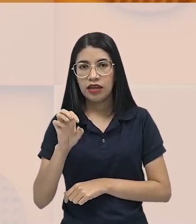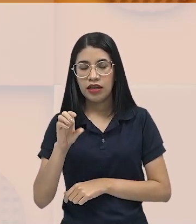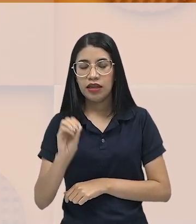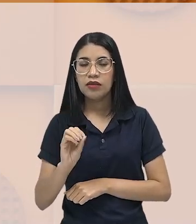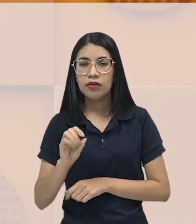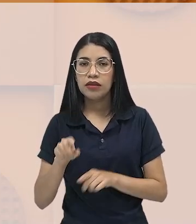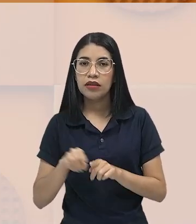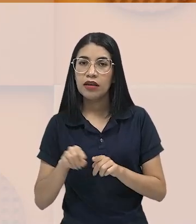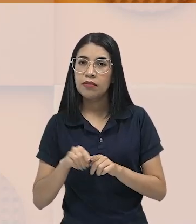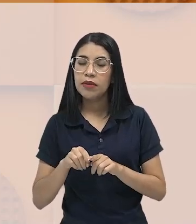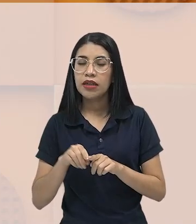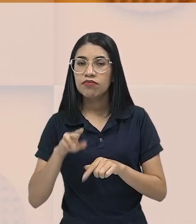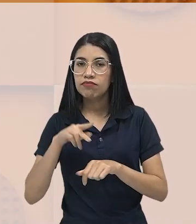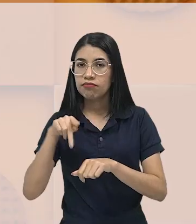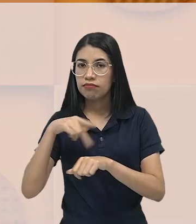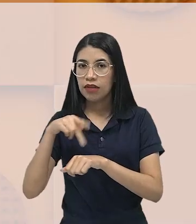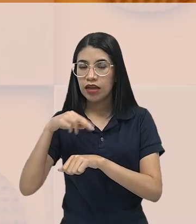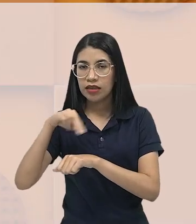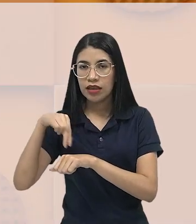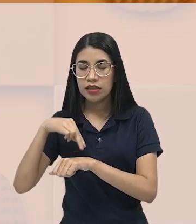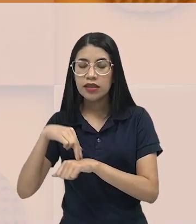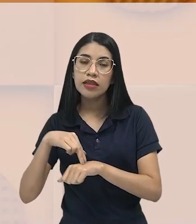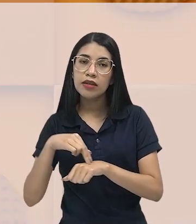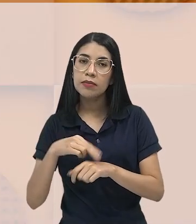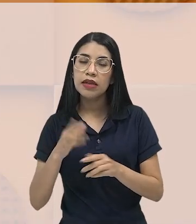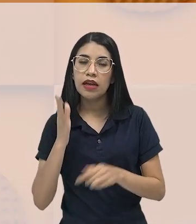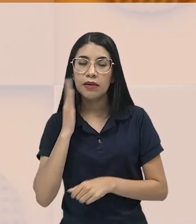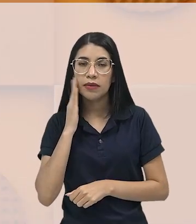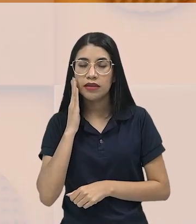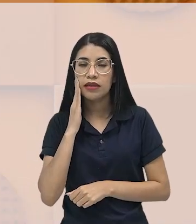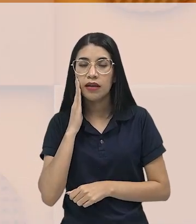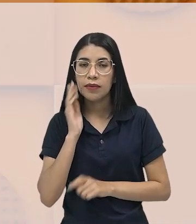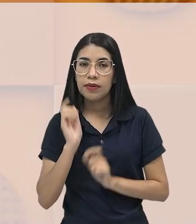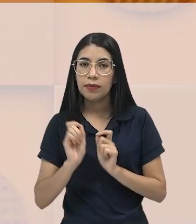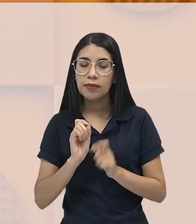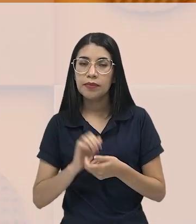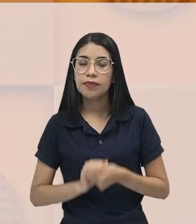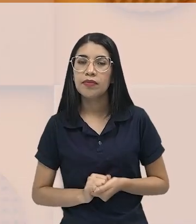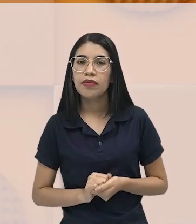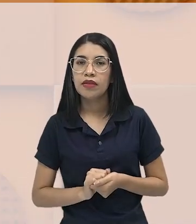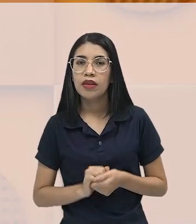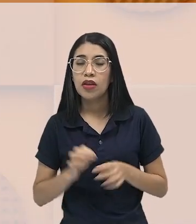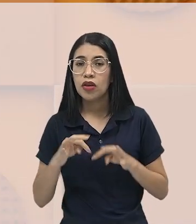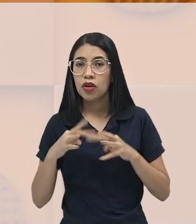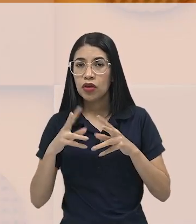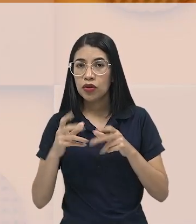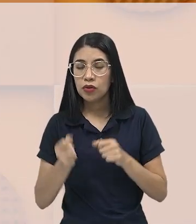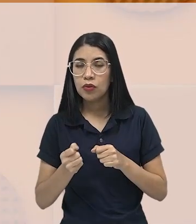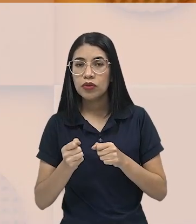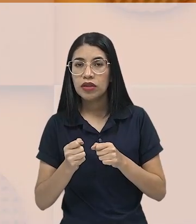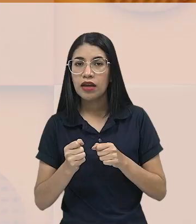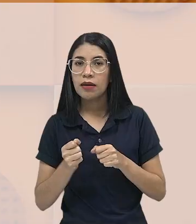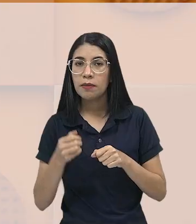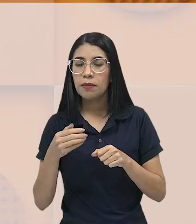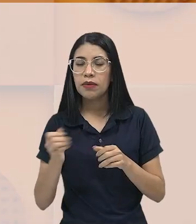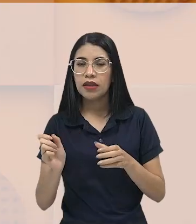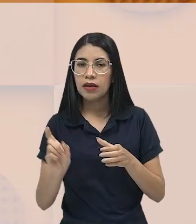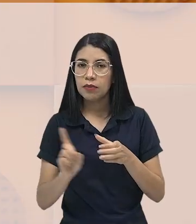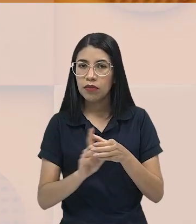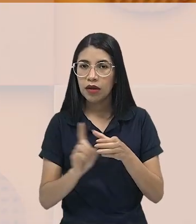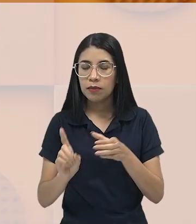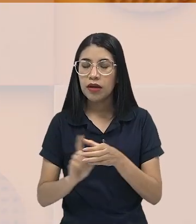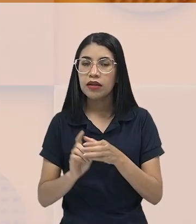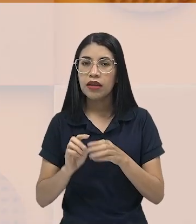essa ideia de identidade, precisamos entender que essa ideia de que todos fazemos parte do mesmo território, da